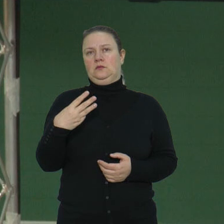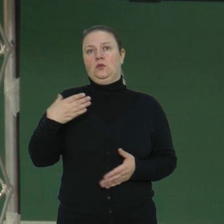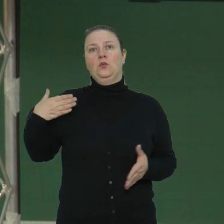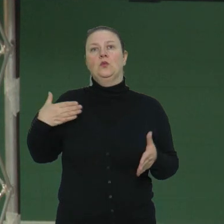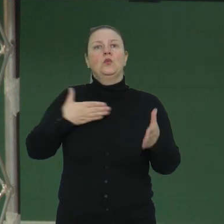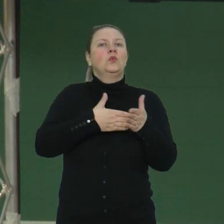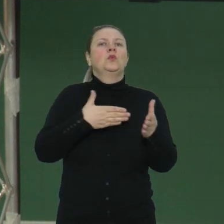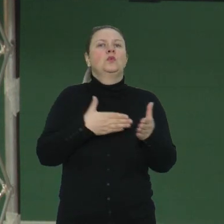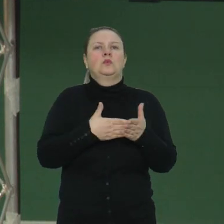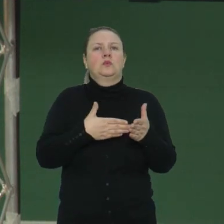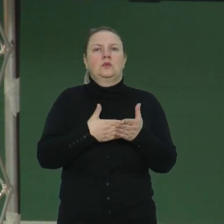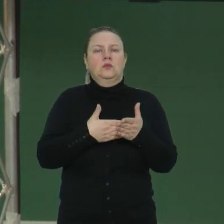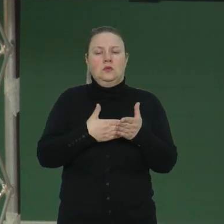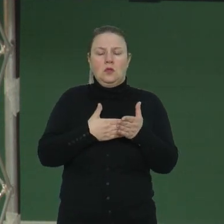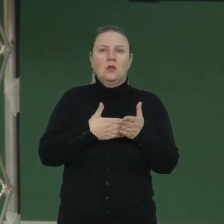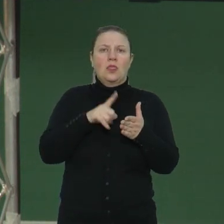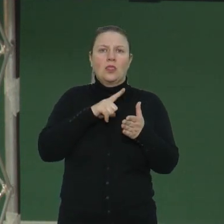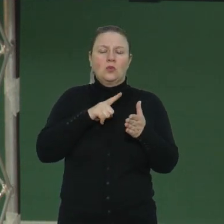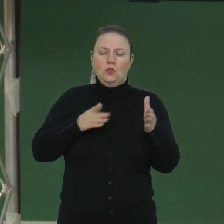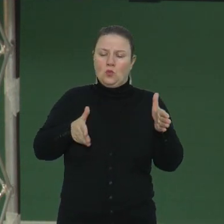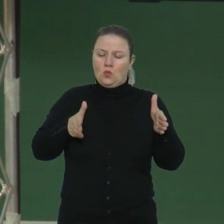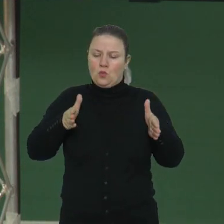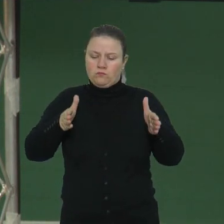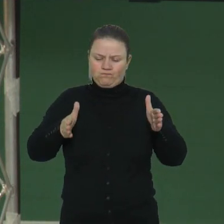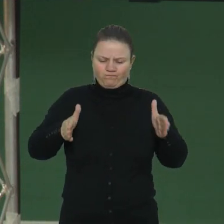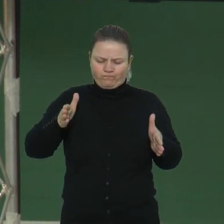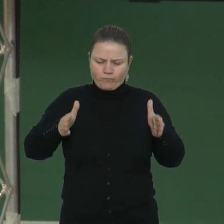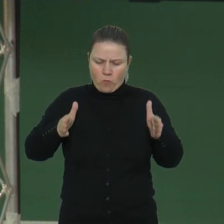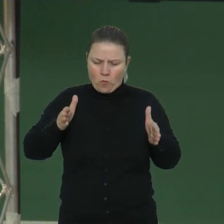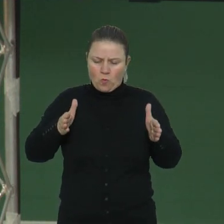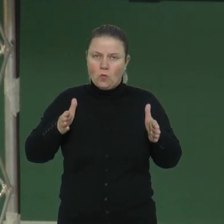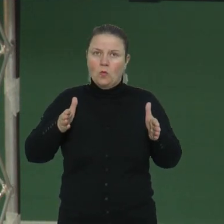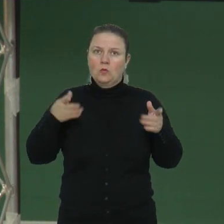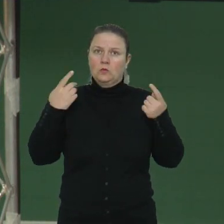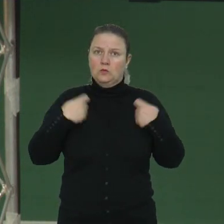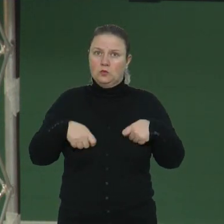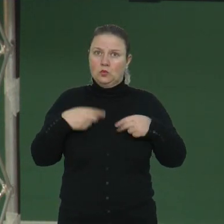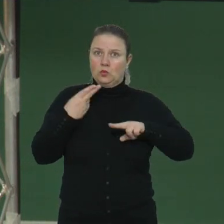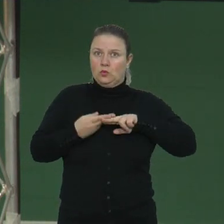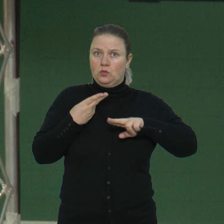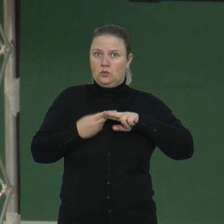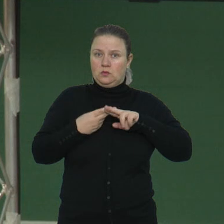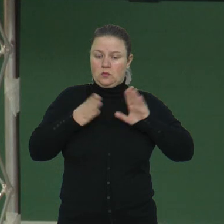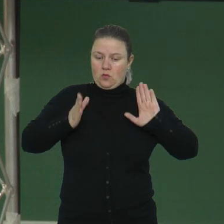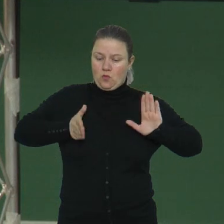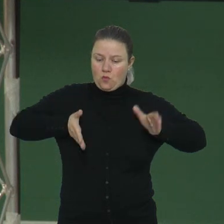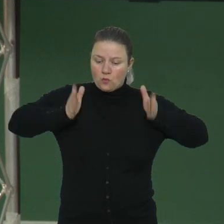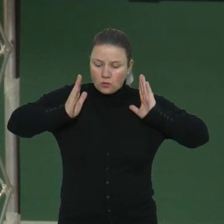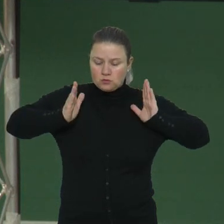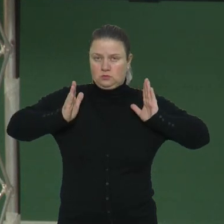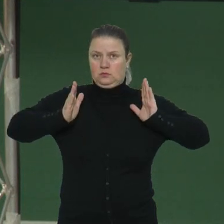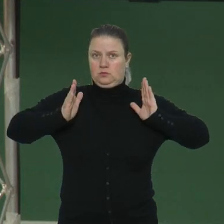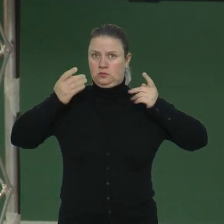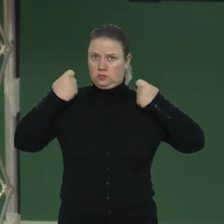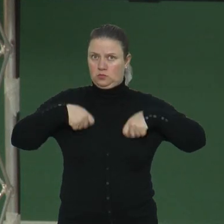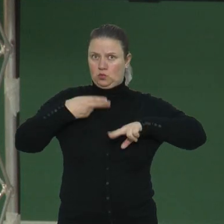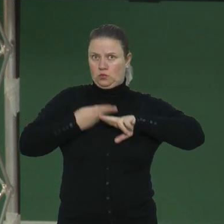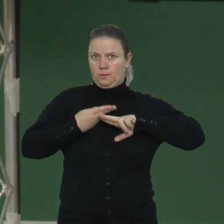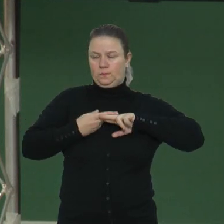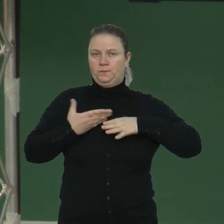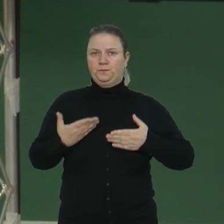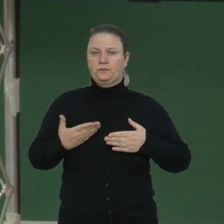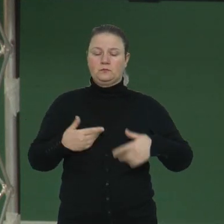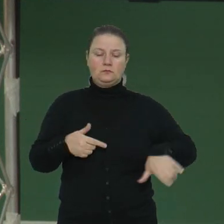ela é entre menos 2,5 ou mais 2,5. Por isso, uso do módulo. Então, eu tenho aqui, L